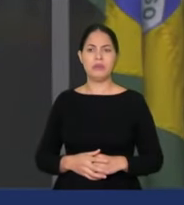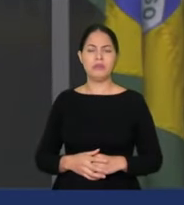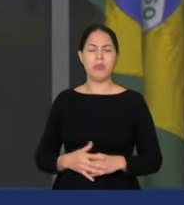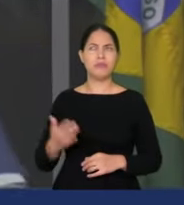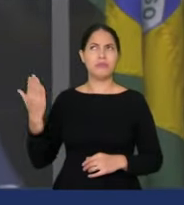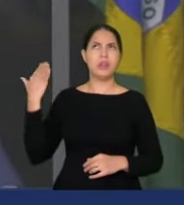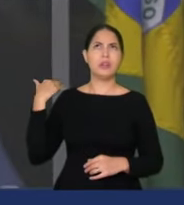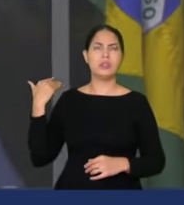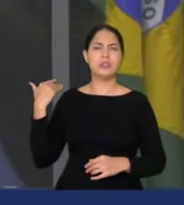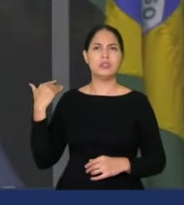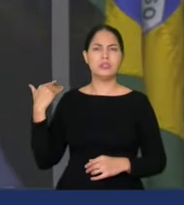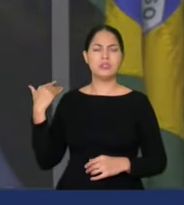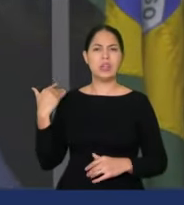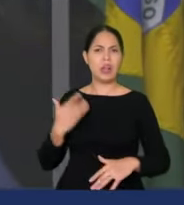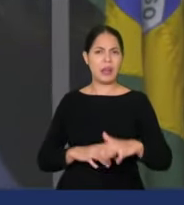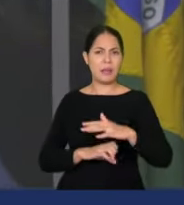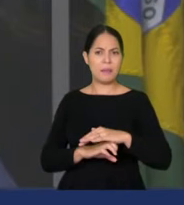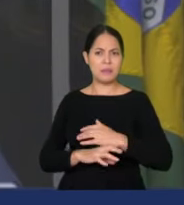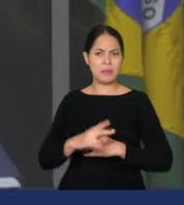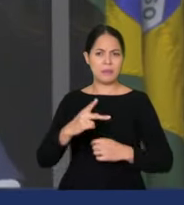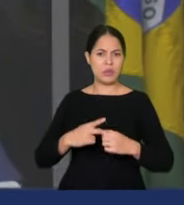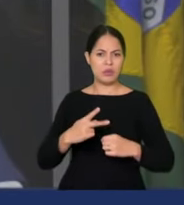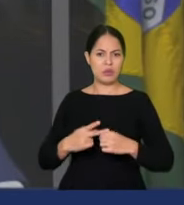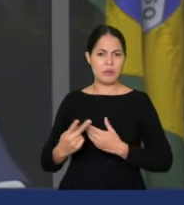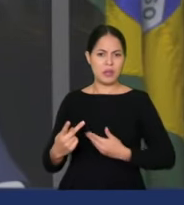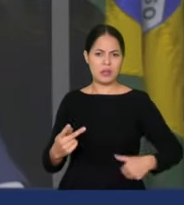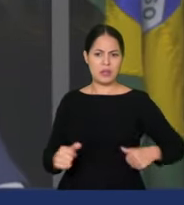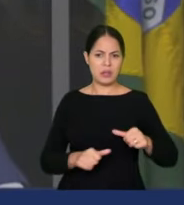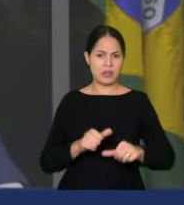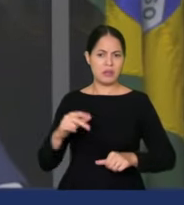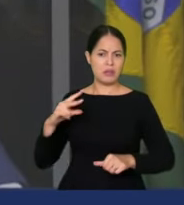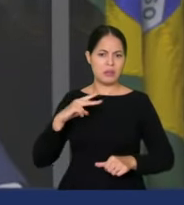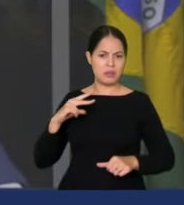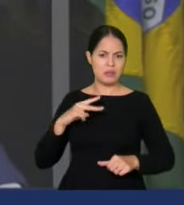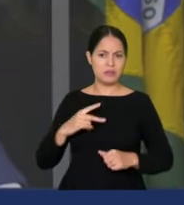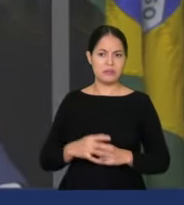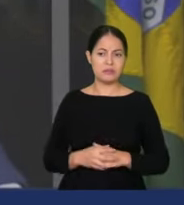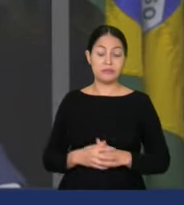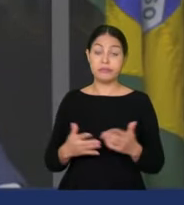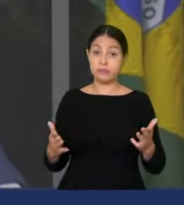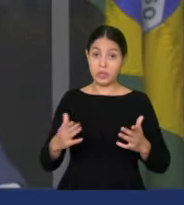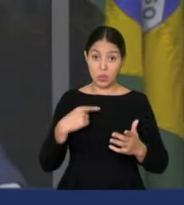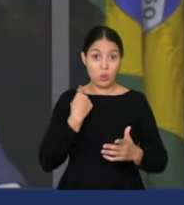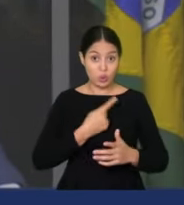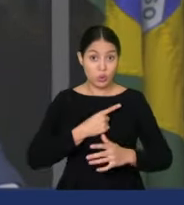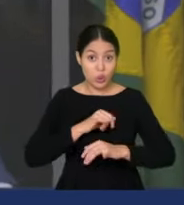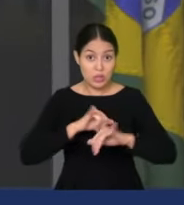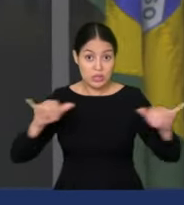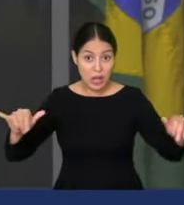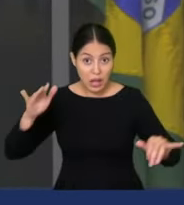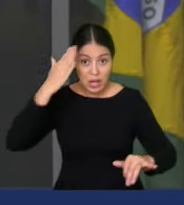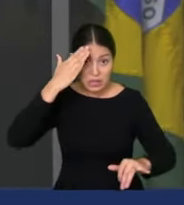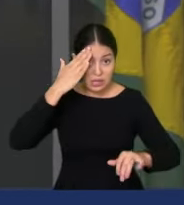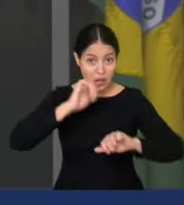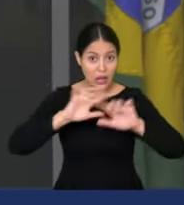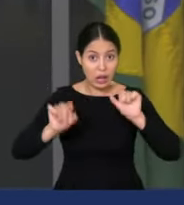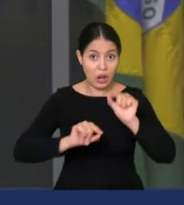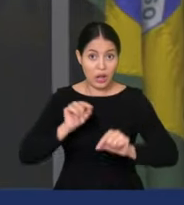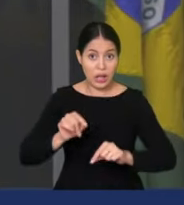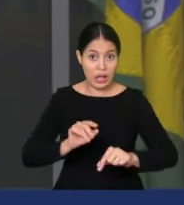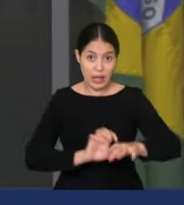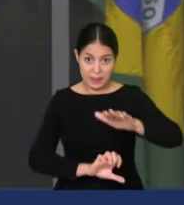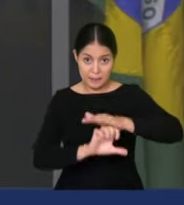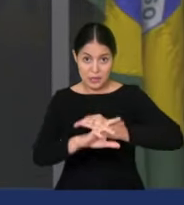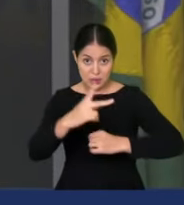mas é bom que a gente saiba que a Petrobras já foi vendida. Ela já foi vendida e faz tempo, e